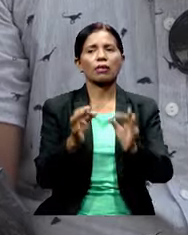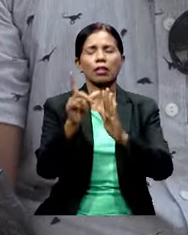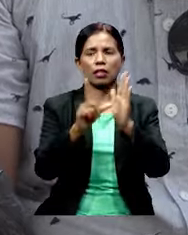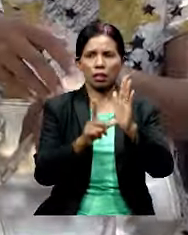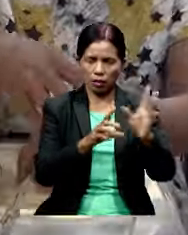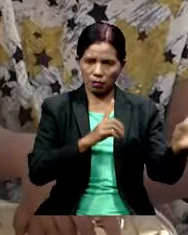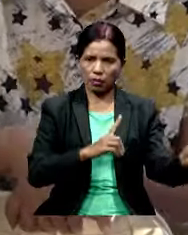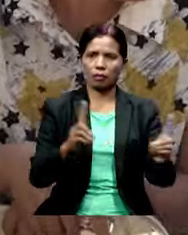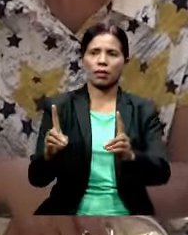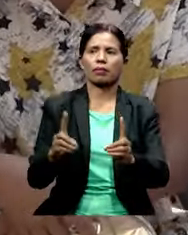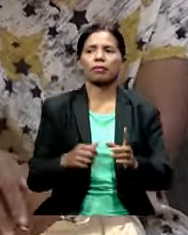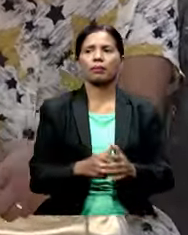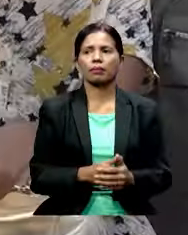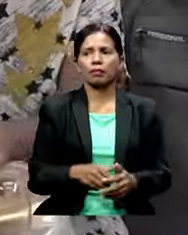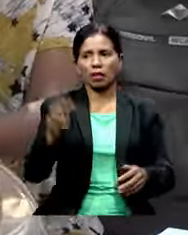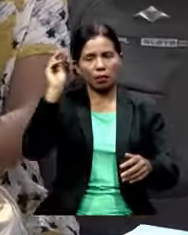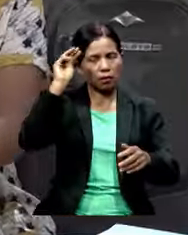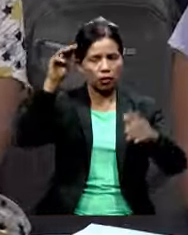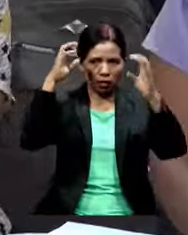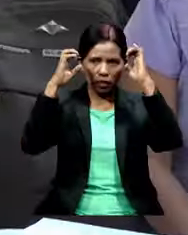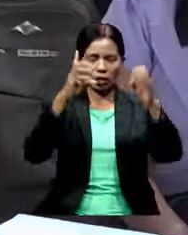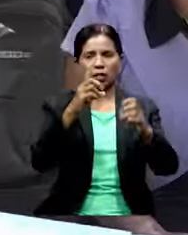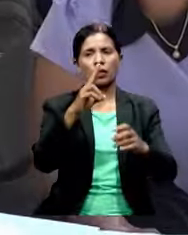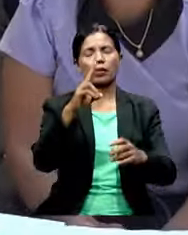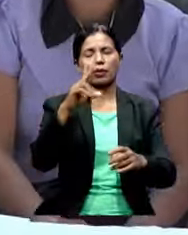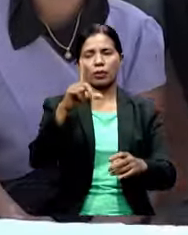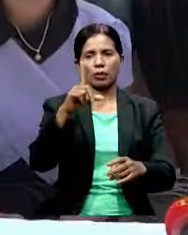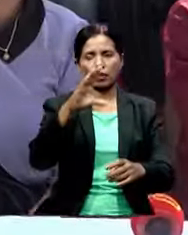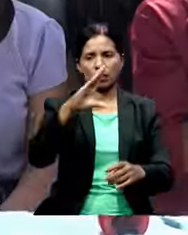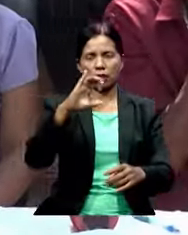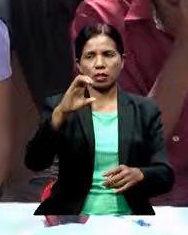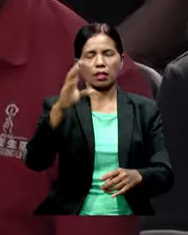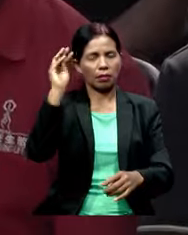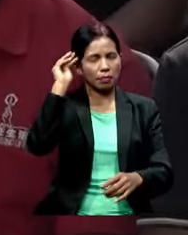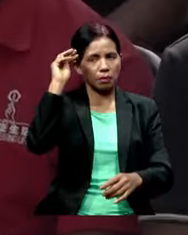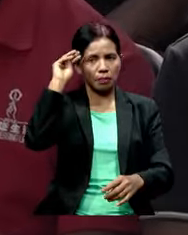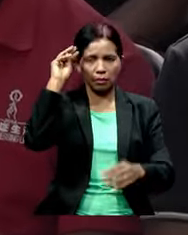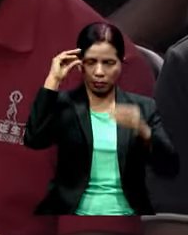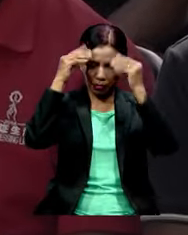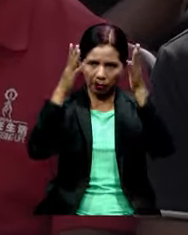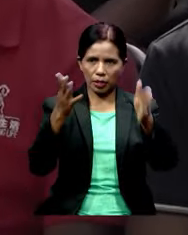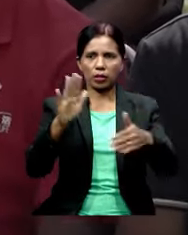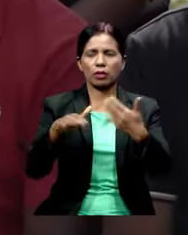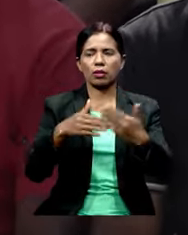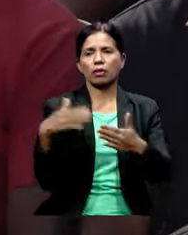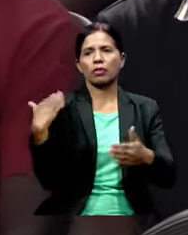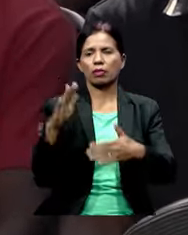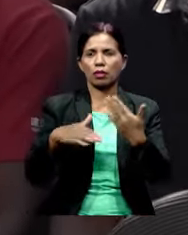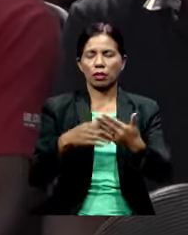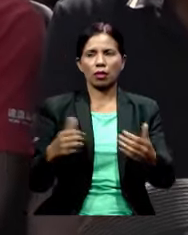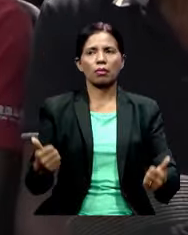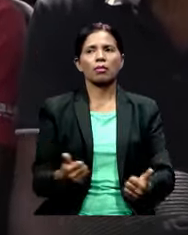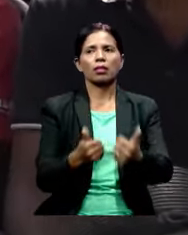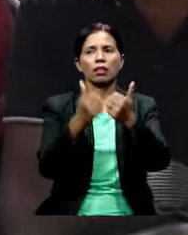implementa. Antes, né, ministra da Educação, Dulce de Jesus Soares, declara, professor reclamante Sira, no jovem graduado Sira, se compete